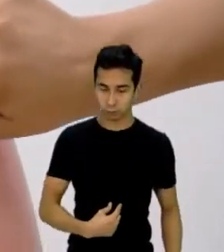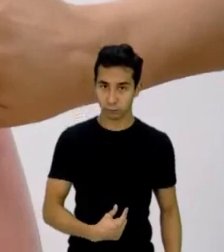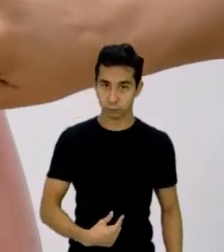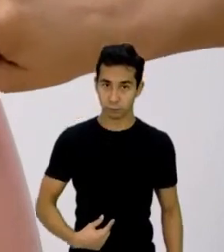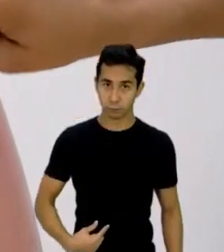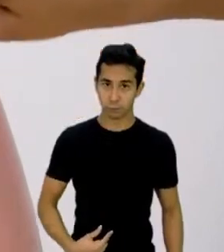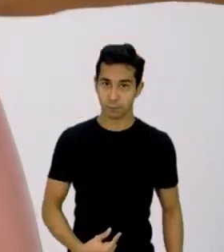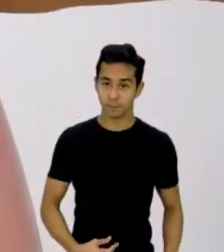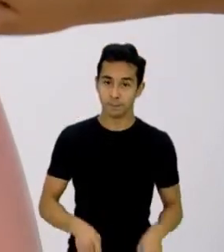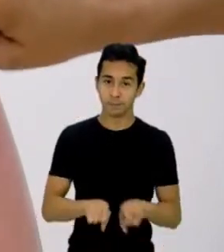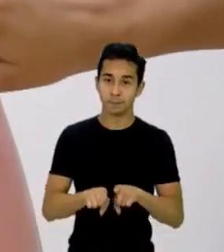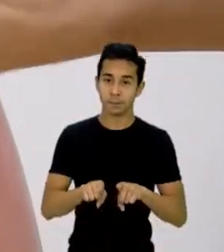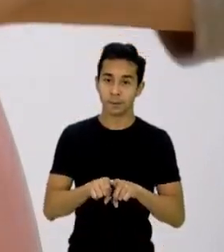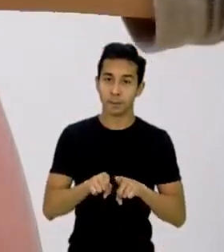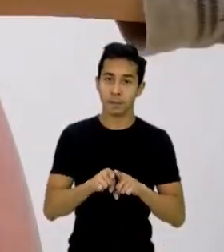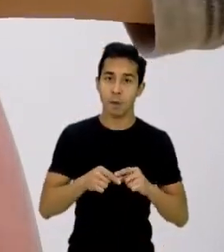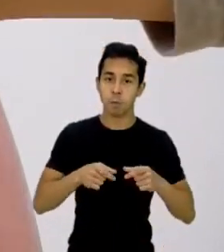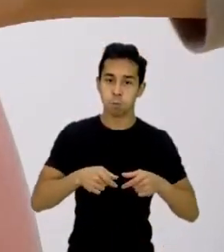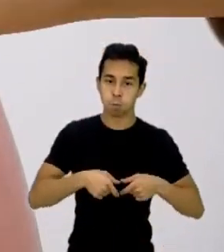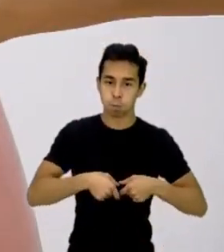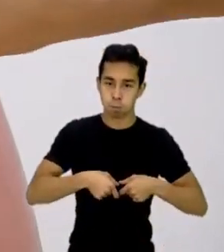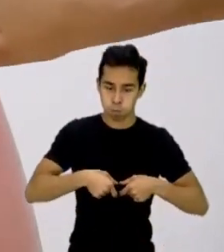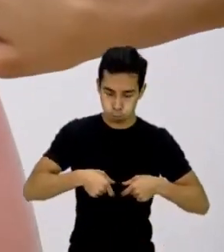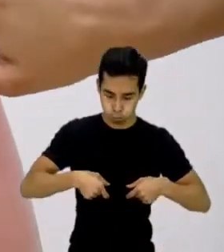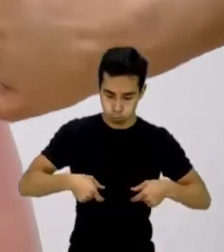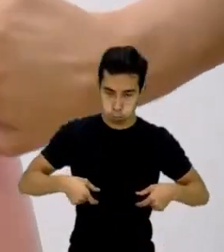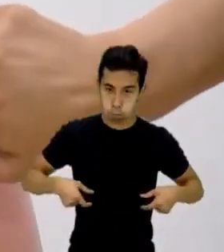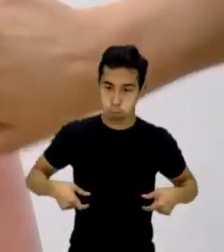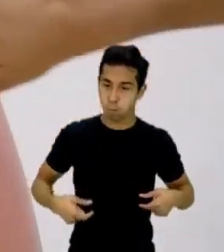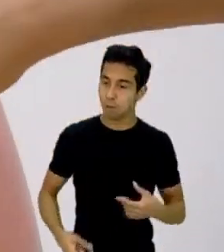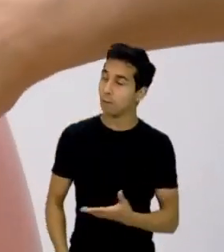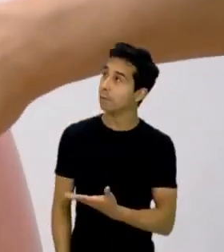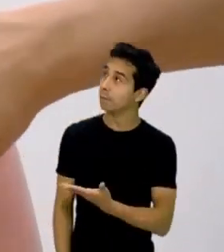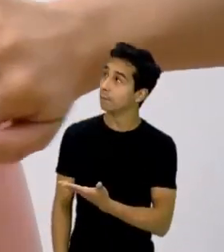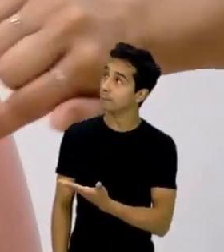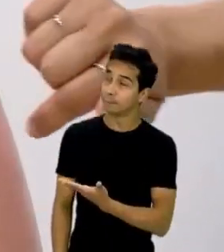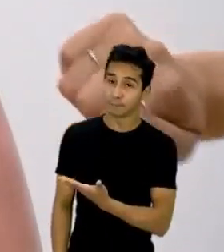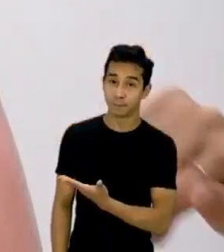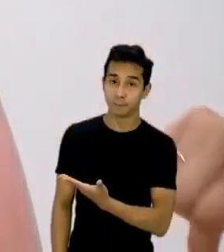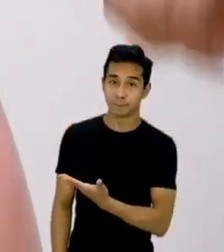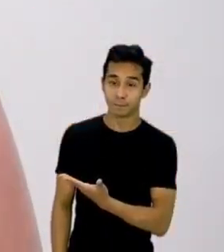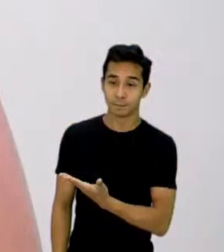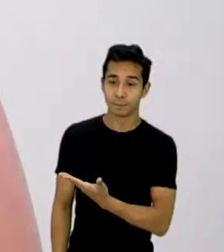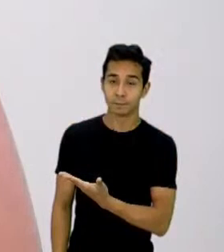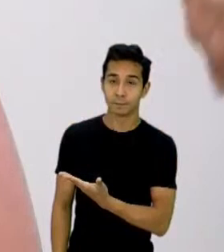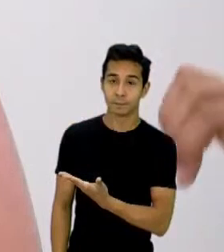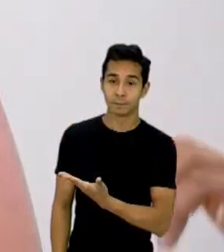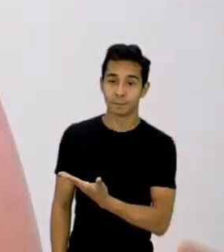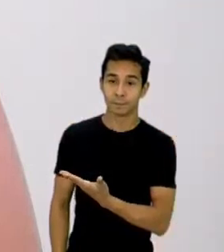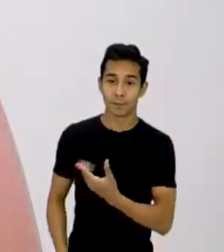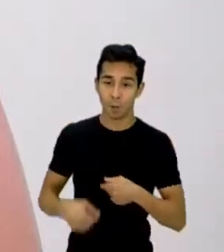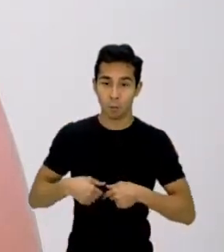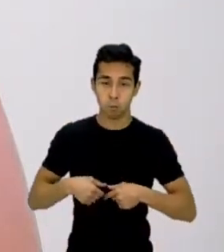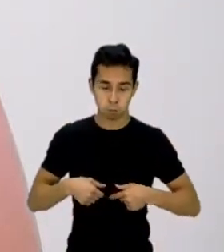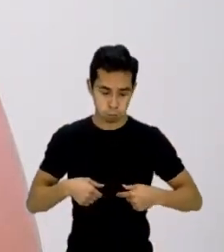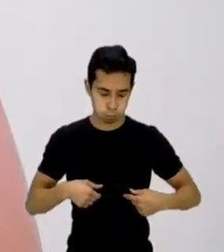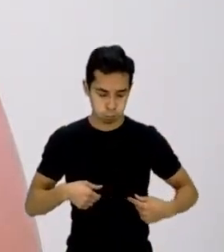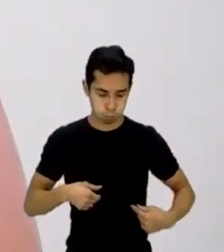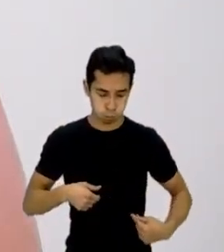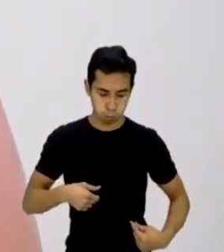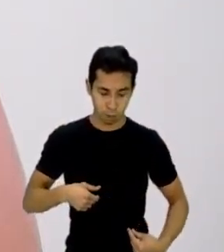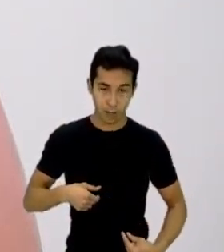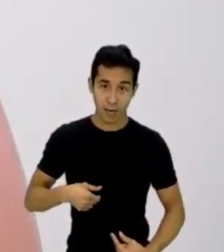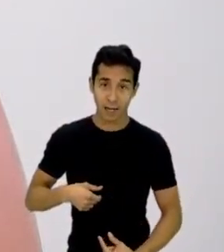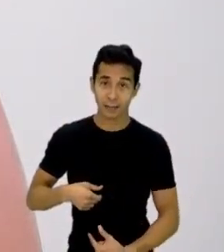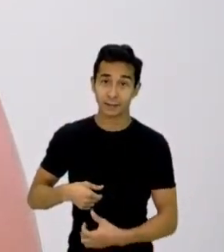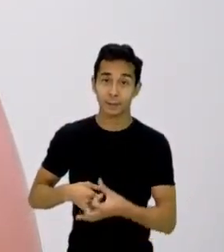atrás. Tá certo? Bom, ele começa aqui, né? Dá a volta aqui e desce até formar o ânus, tá certo?